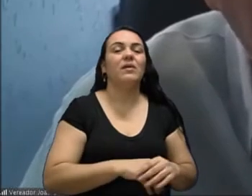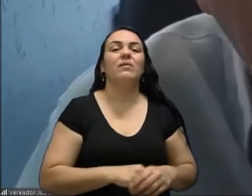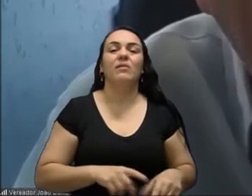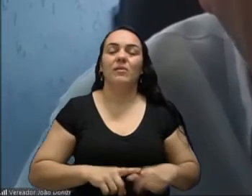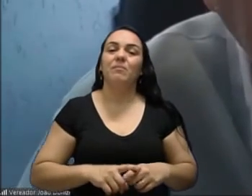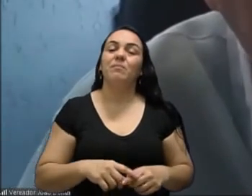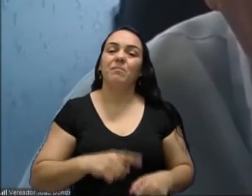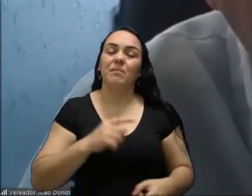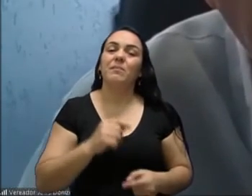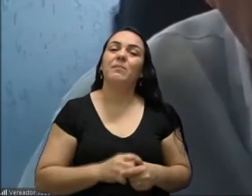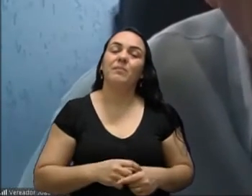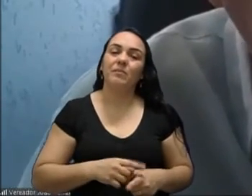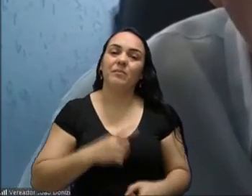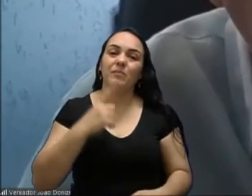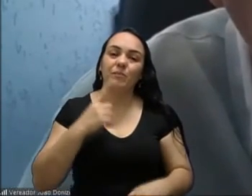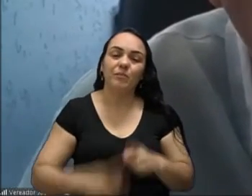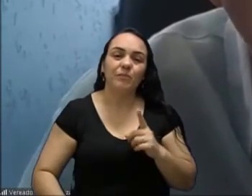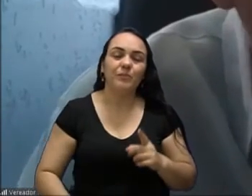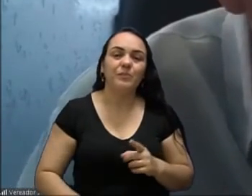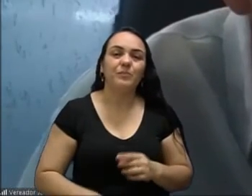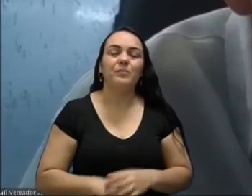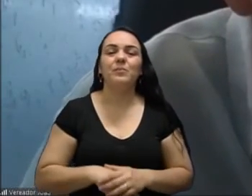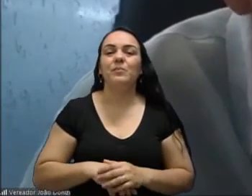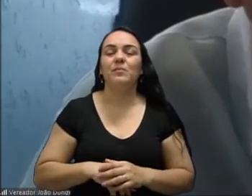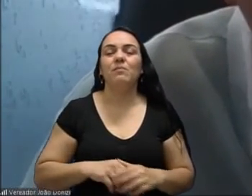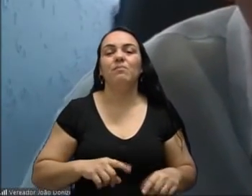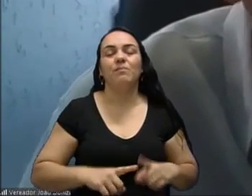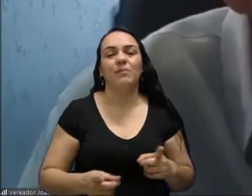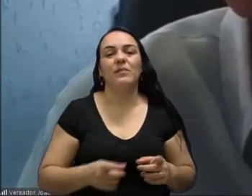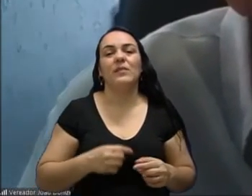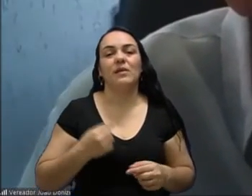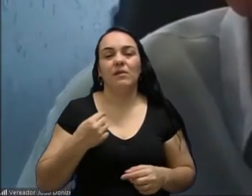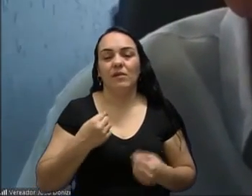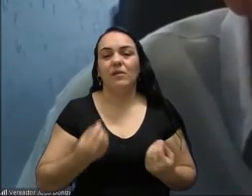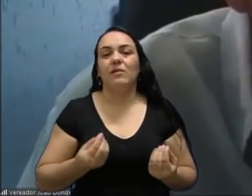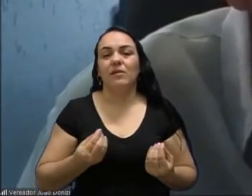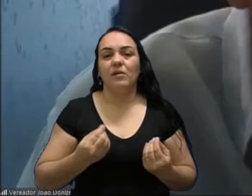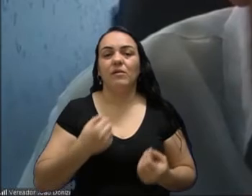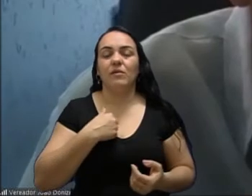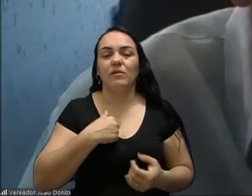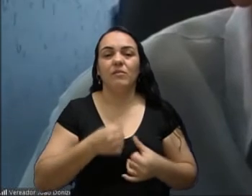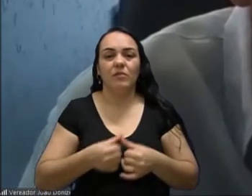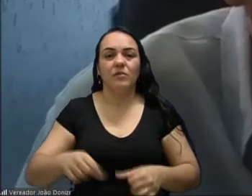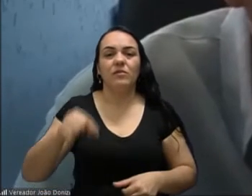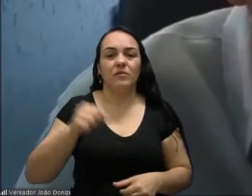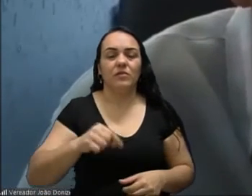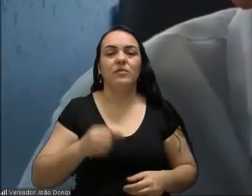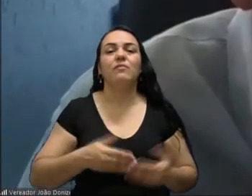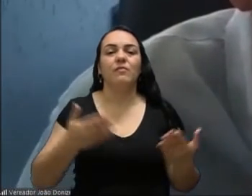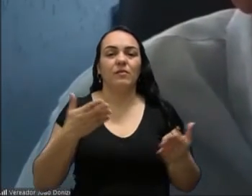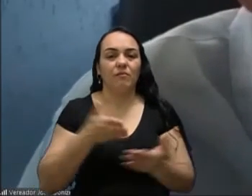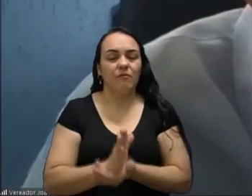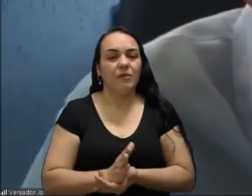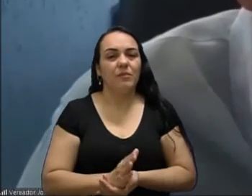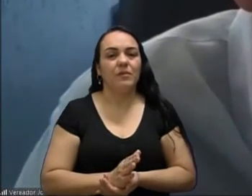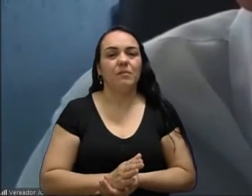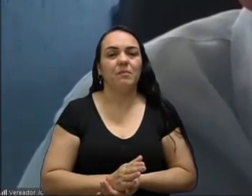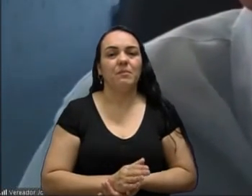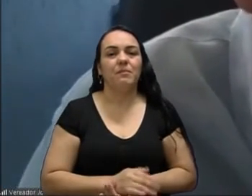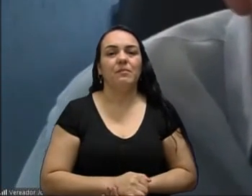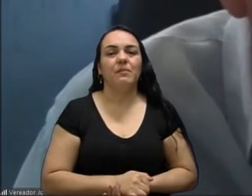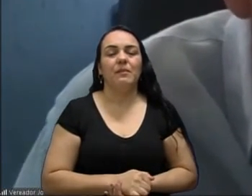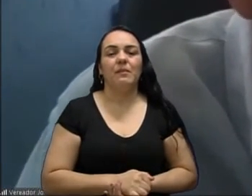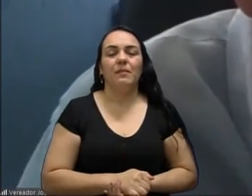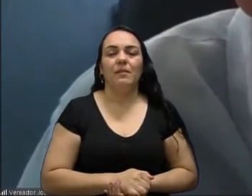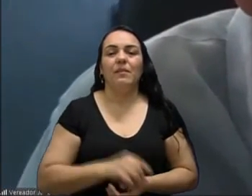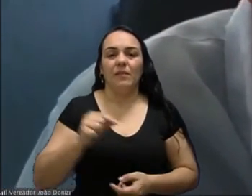proibindo que se faça essa limpeza através da queima então hoje foi aprovado é aquilo que eu estava falando hoje foi